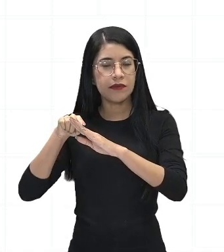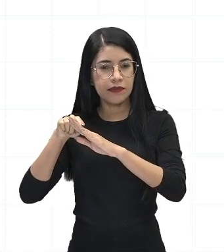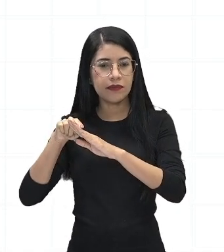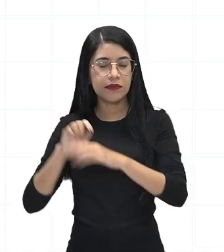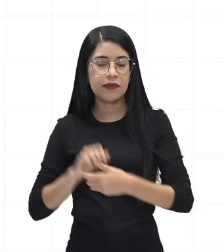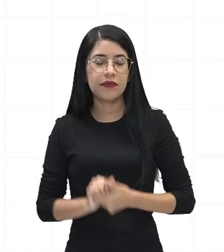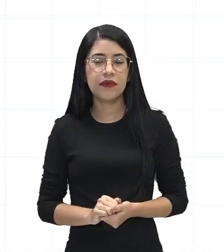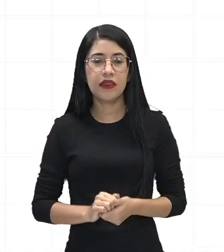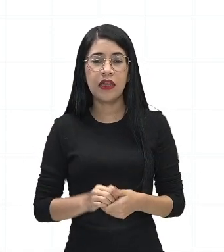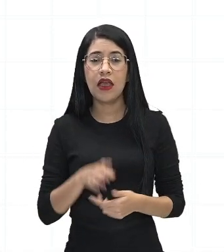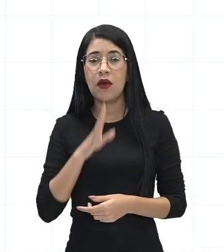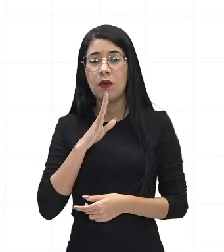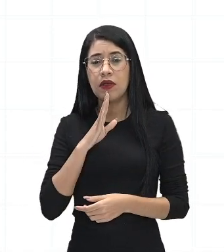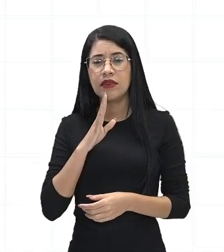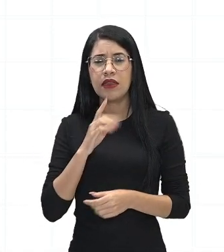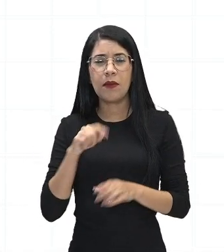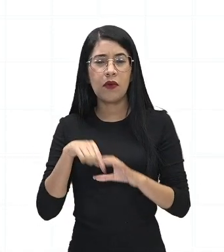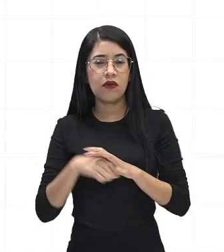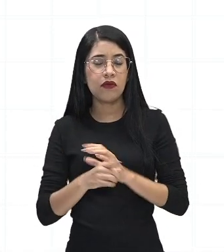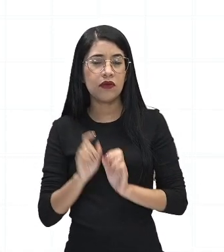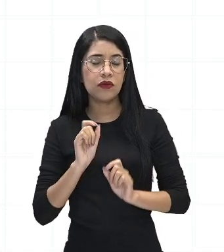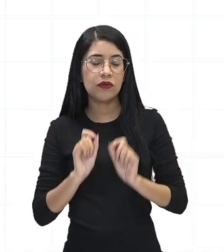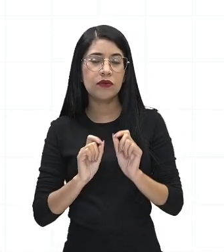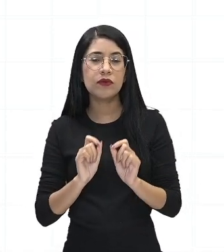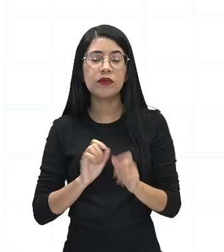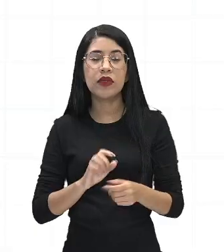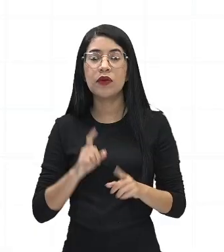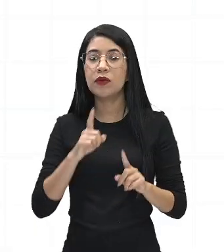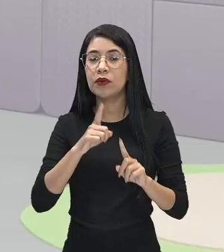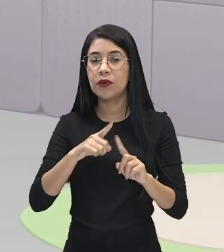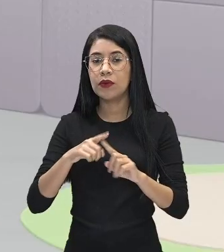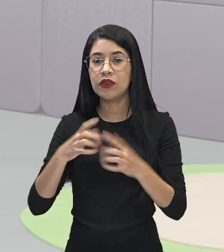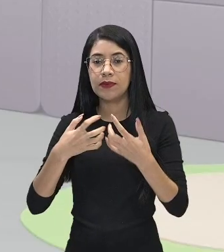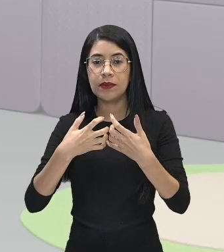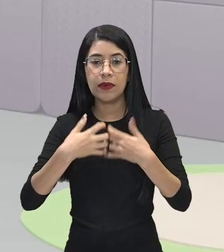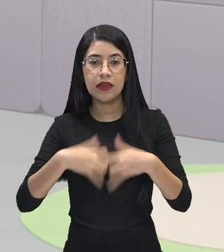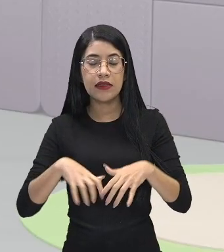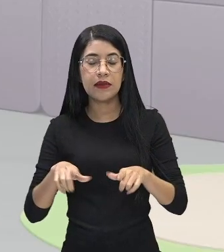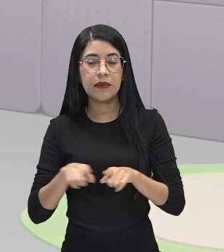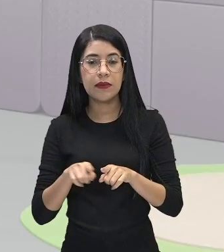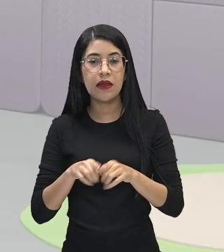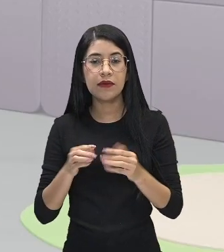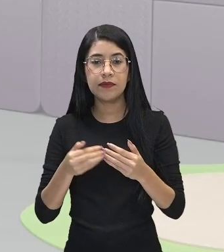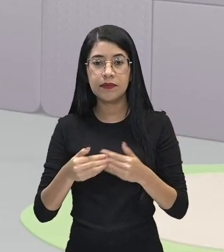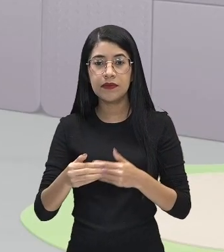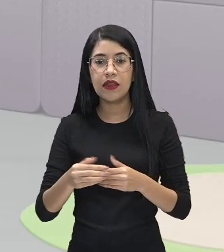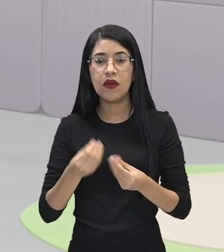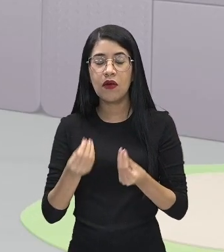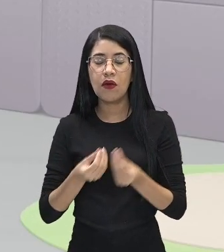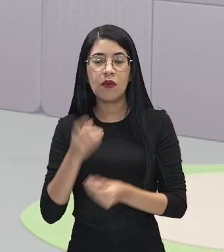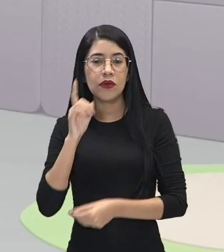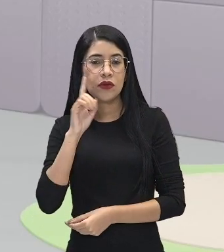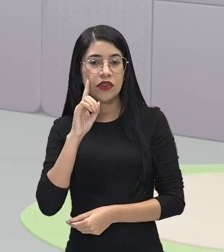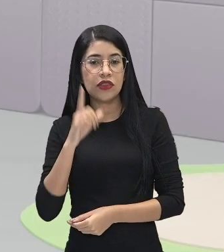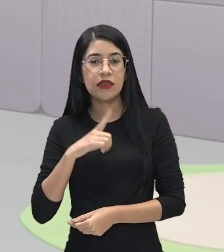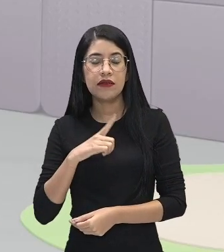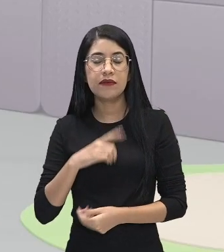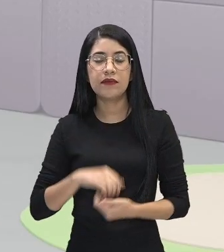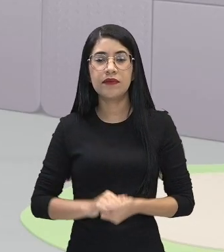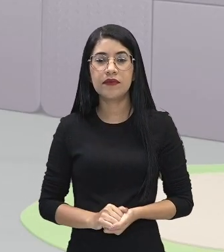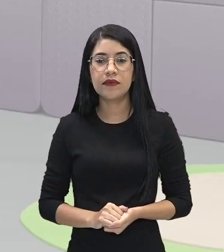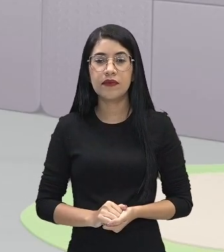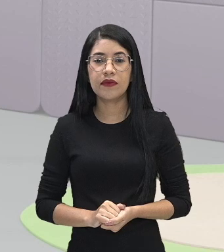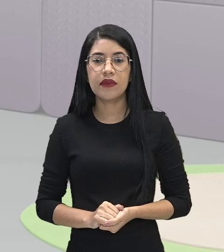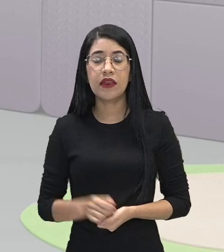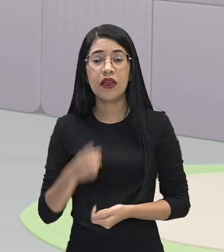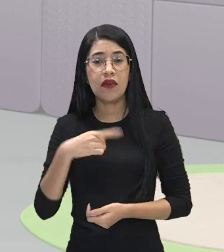gente vai conhecer mais detalhadamente, né, esses tipos de máquinas simples e como eles estão inseridos no nosso dia a dia. Então